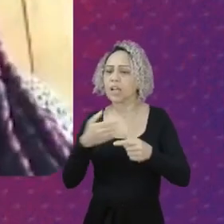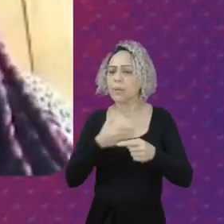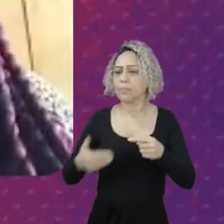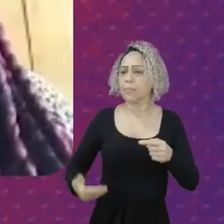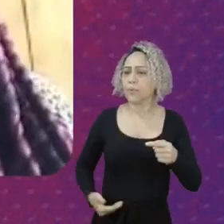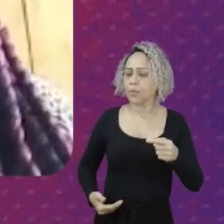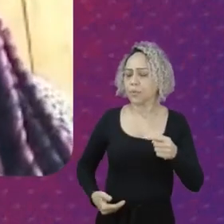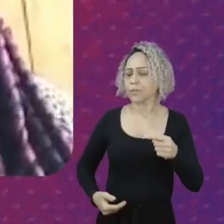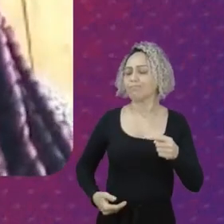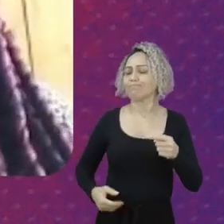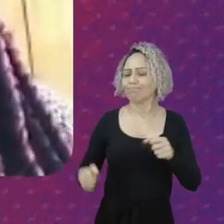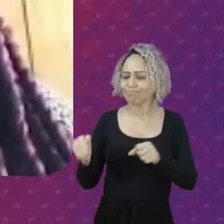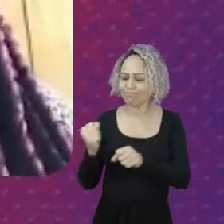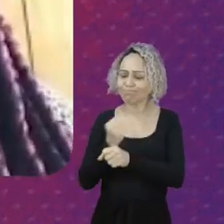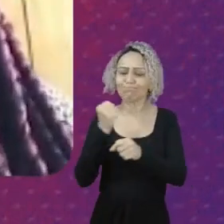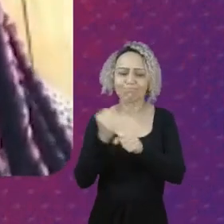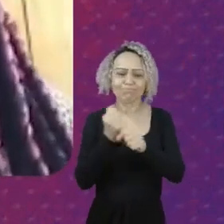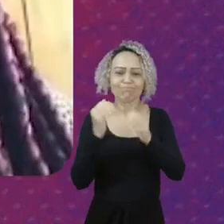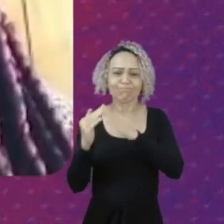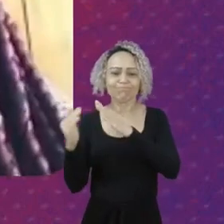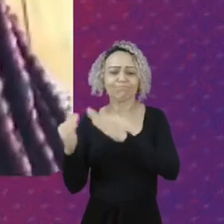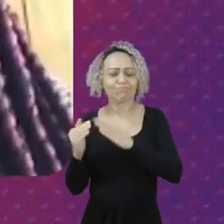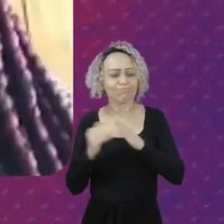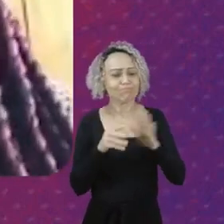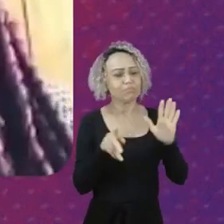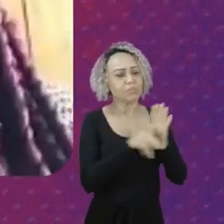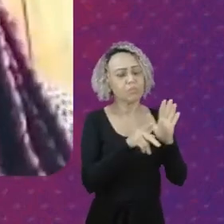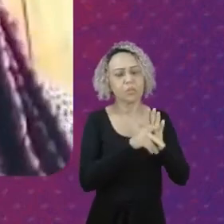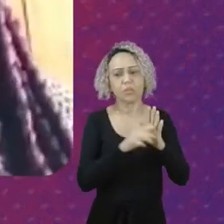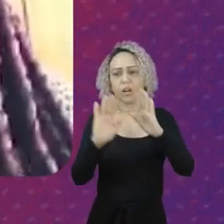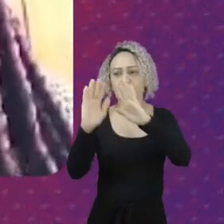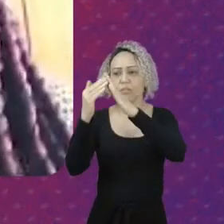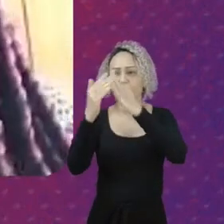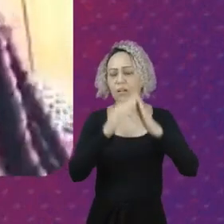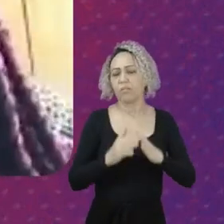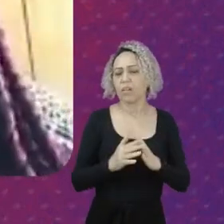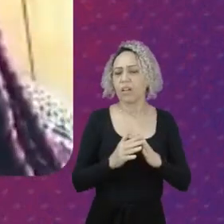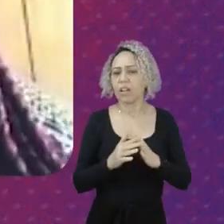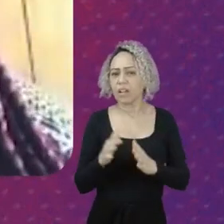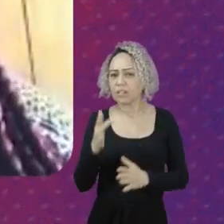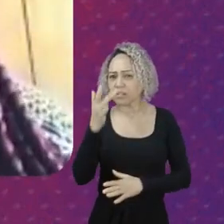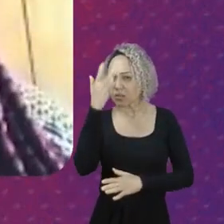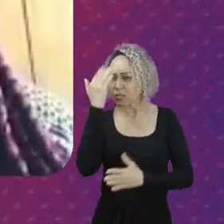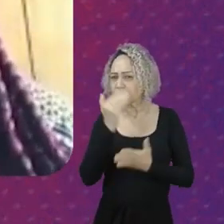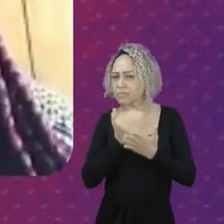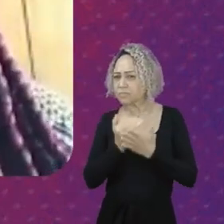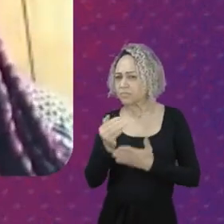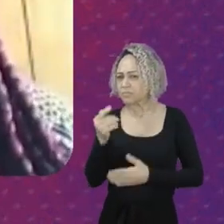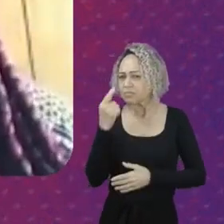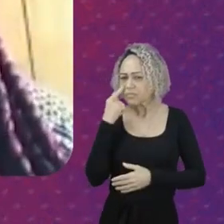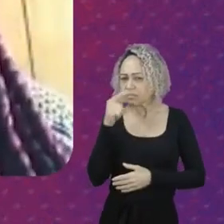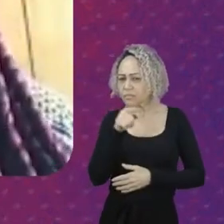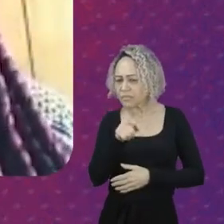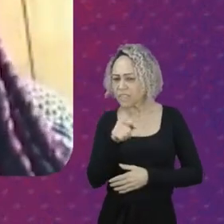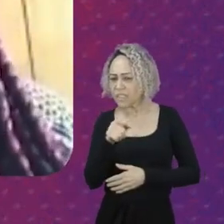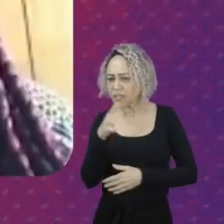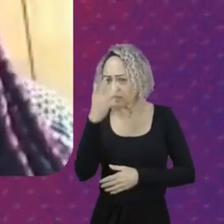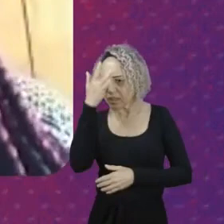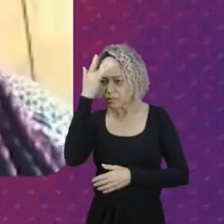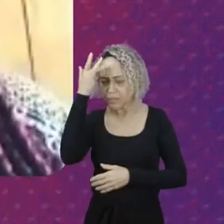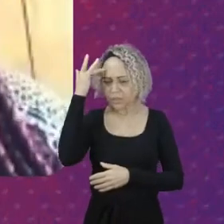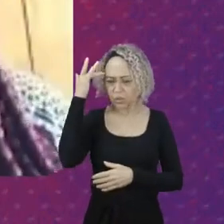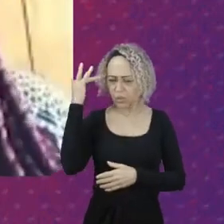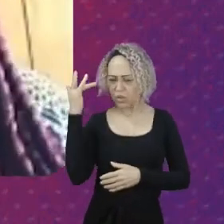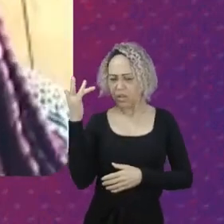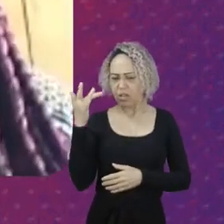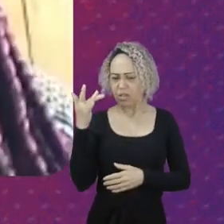favela começa a ser vista como um problema pelos sanitaristas, né, e passa por um processo